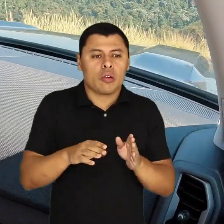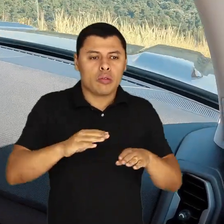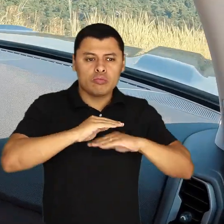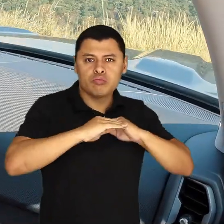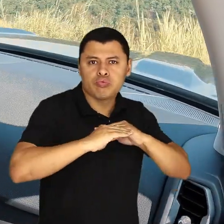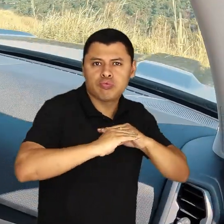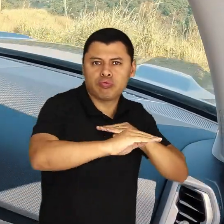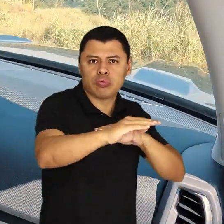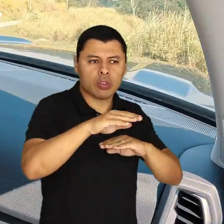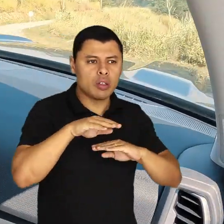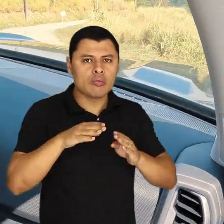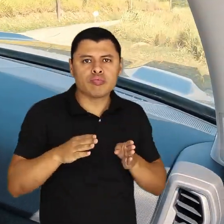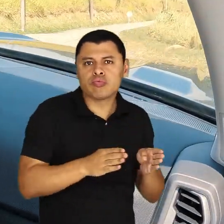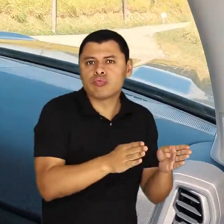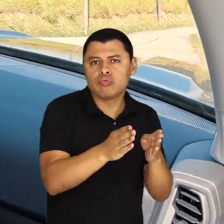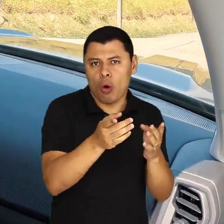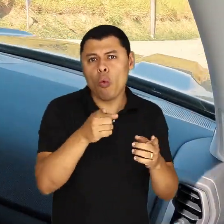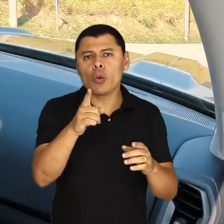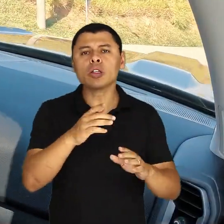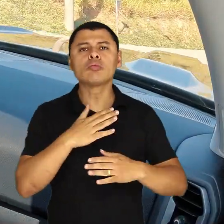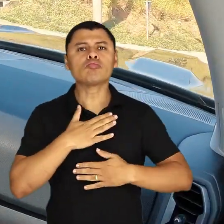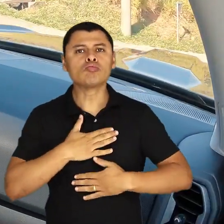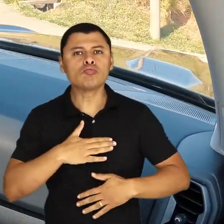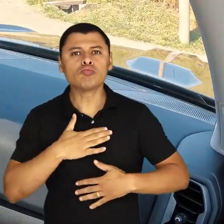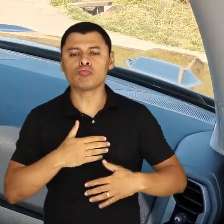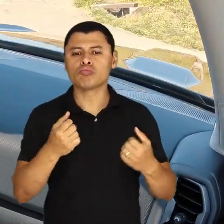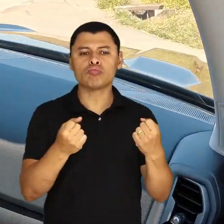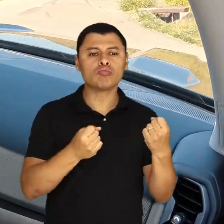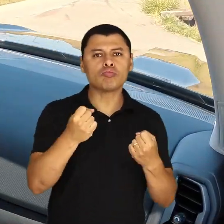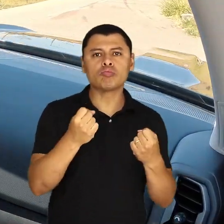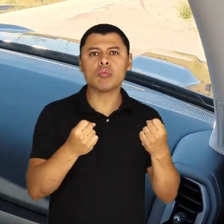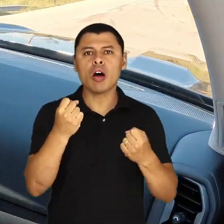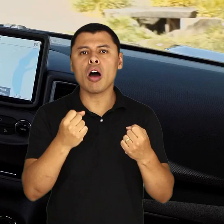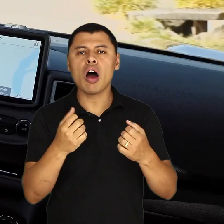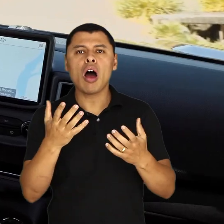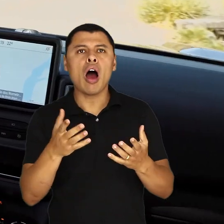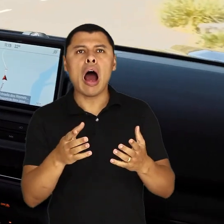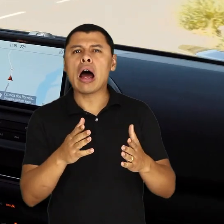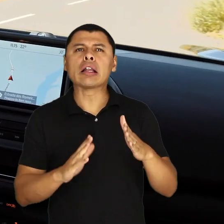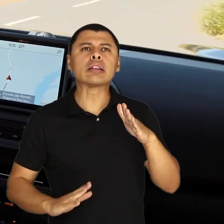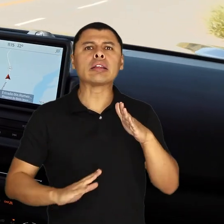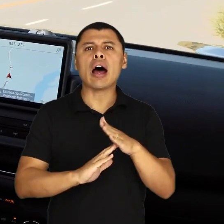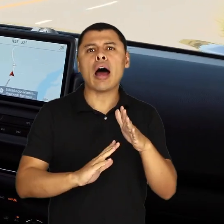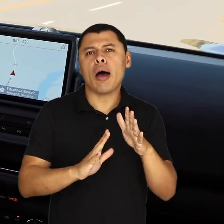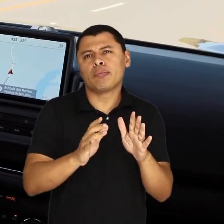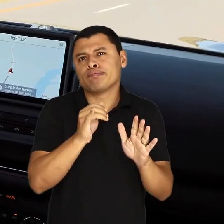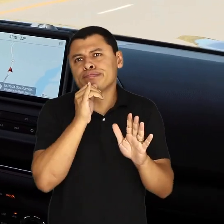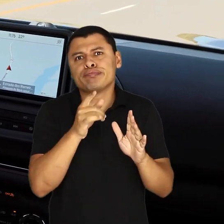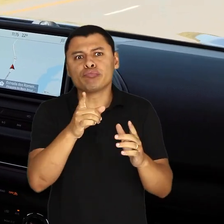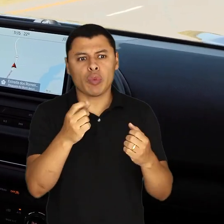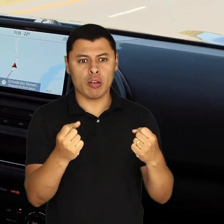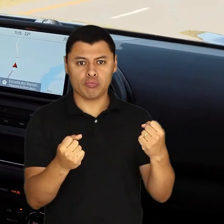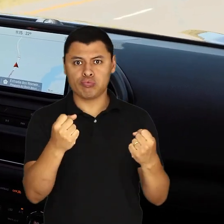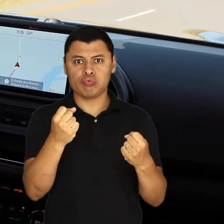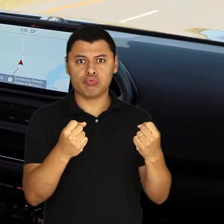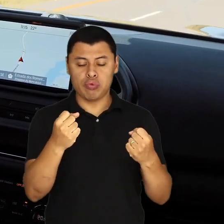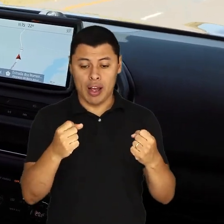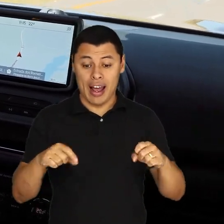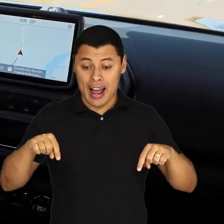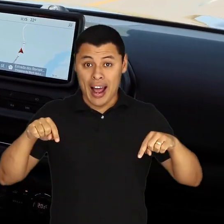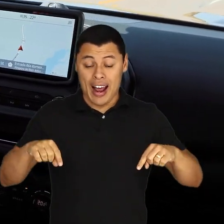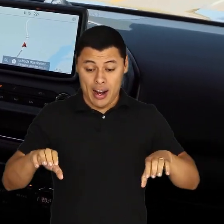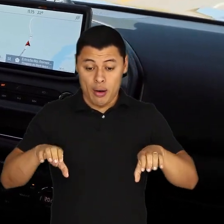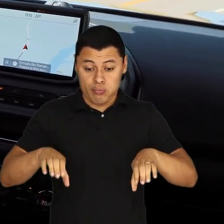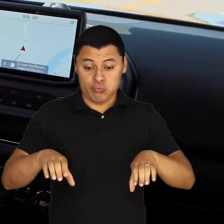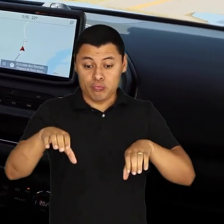pro asfalto? Primeiro, dirigindo de forma civilizada, até 70%, desculpem, dirigindo de forma civilizada,